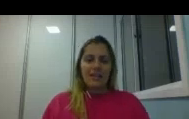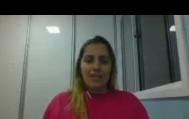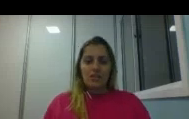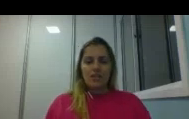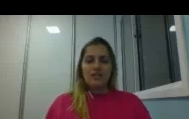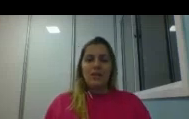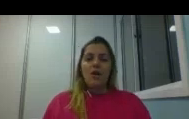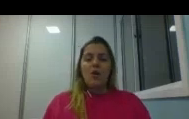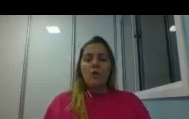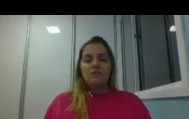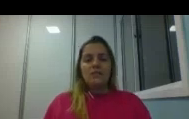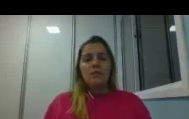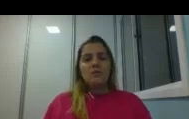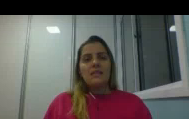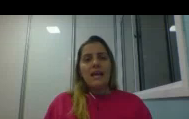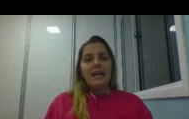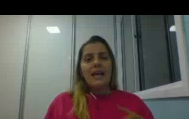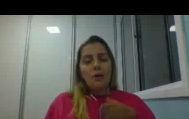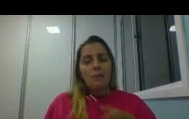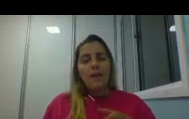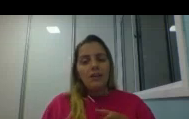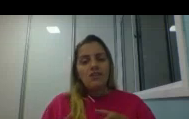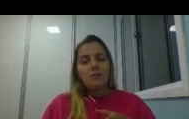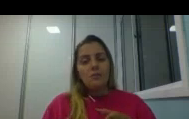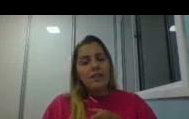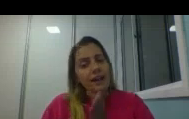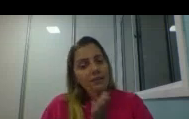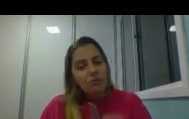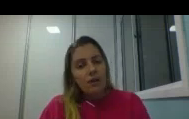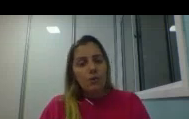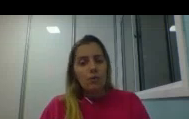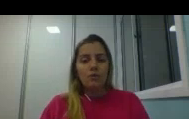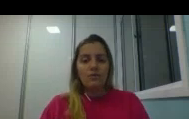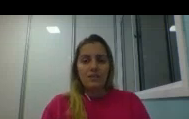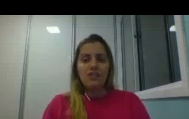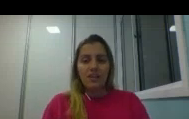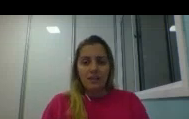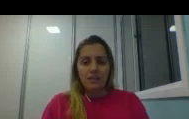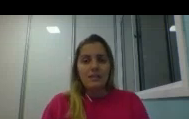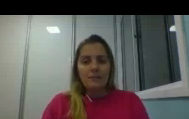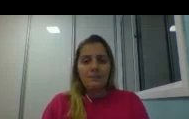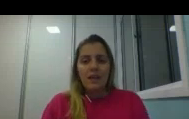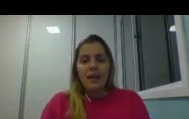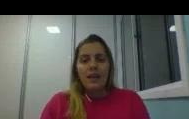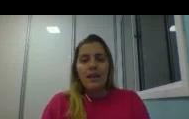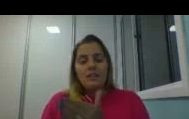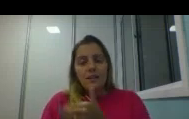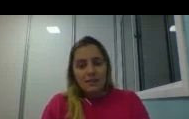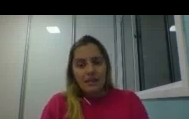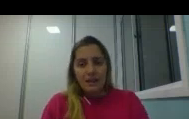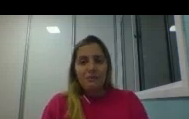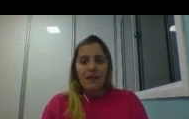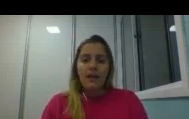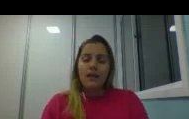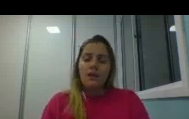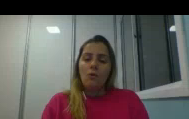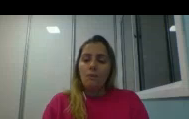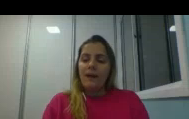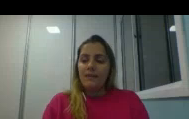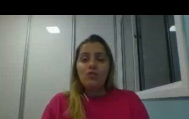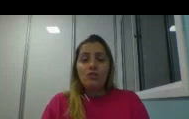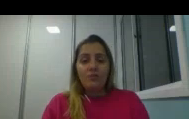muitas características onde você consegue realmente mudar a sua curva de herança e